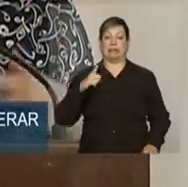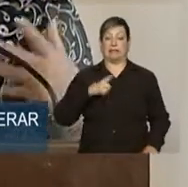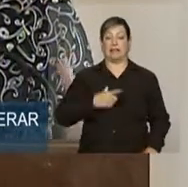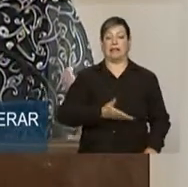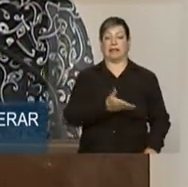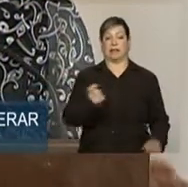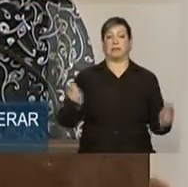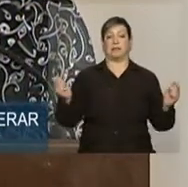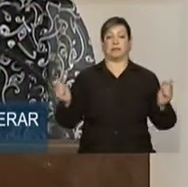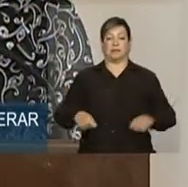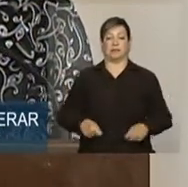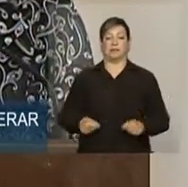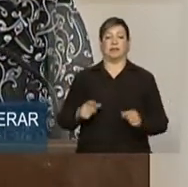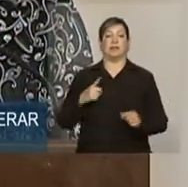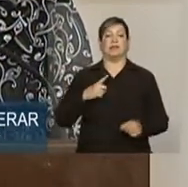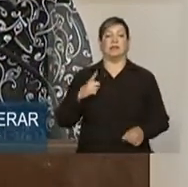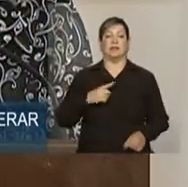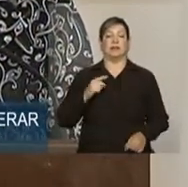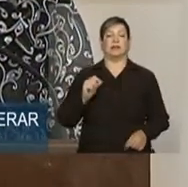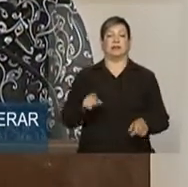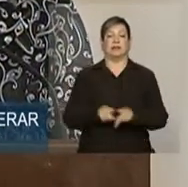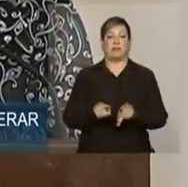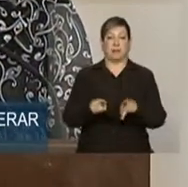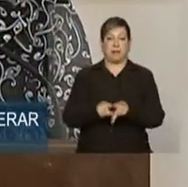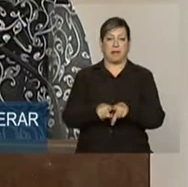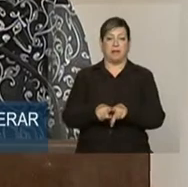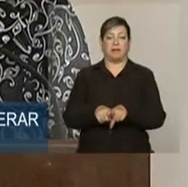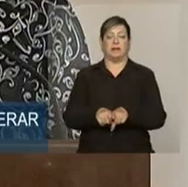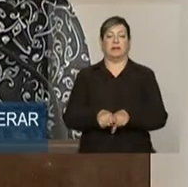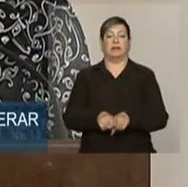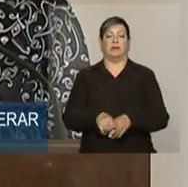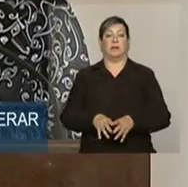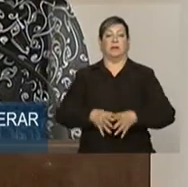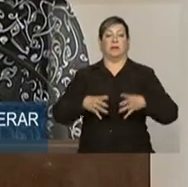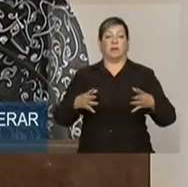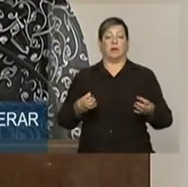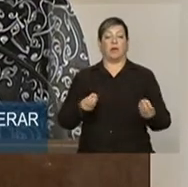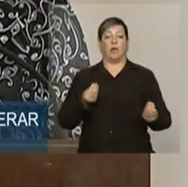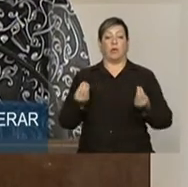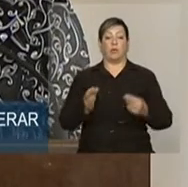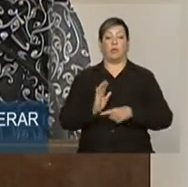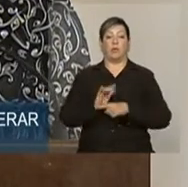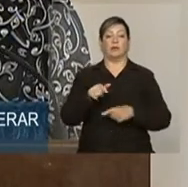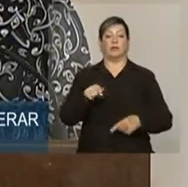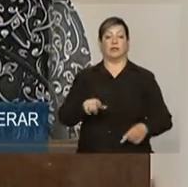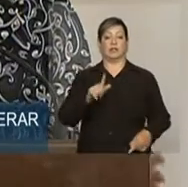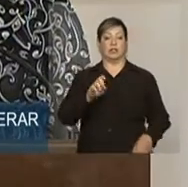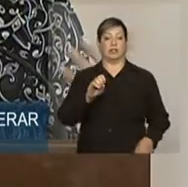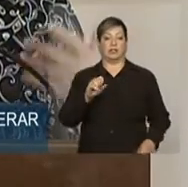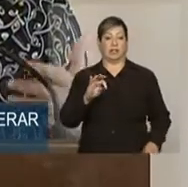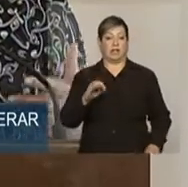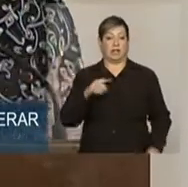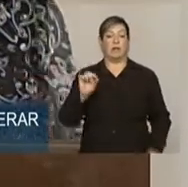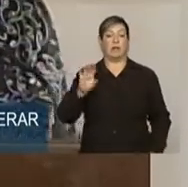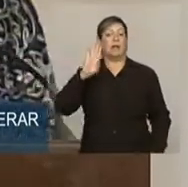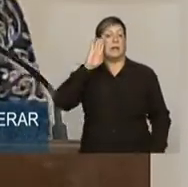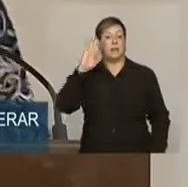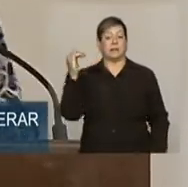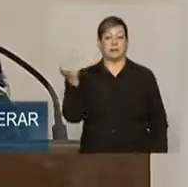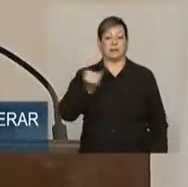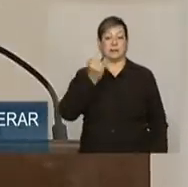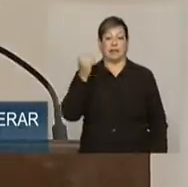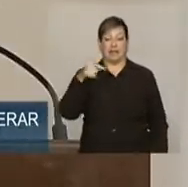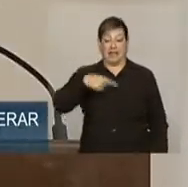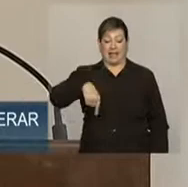essa capacidade de ter também uma grande contribuição no que se refere à gestão e, principalmente,